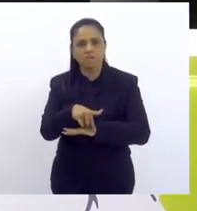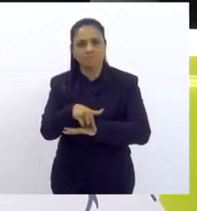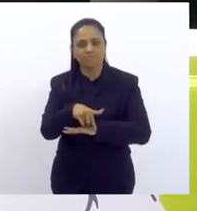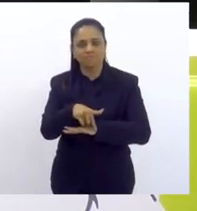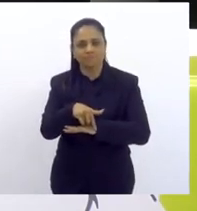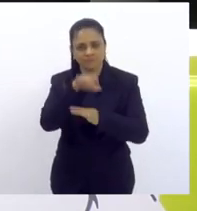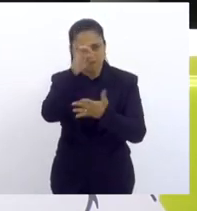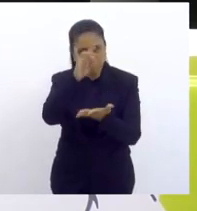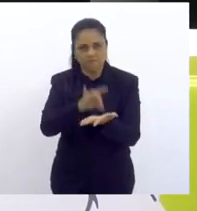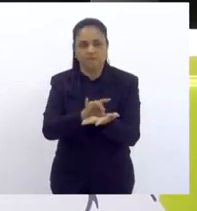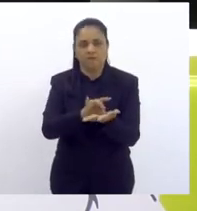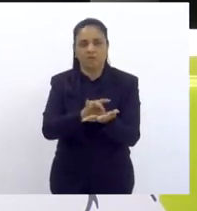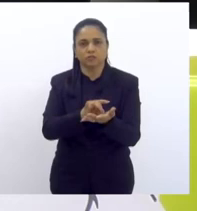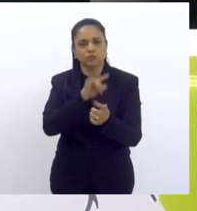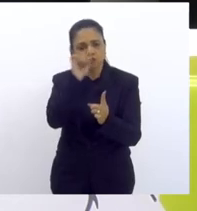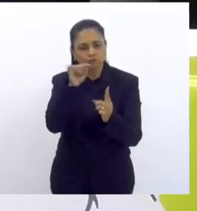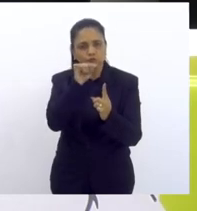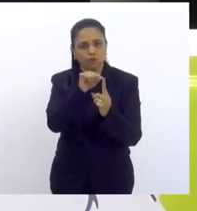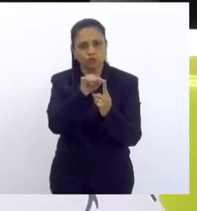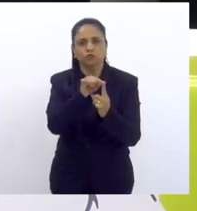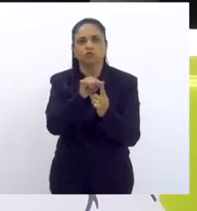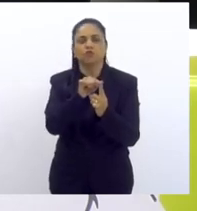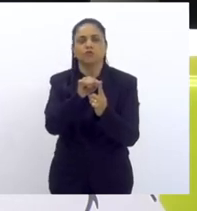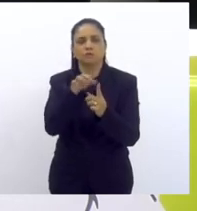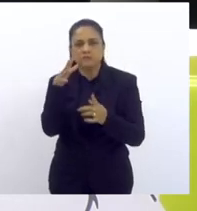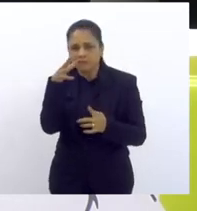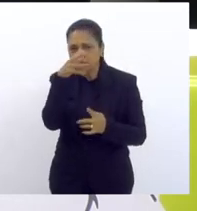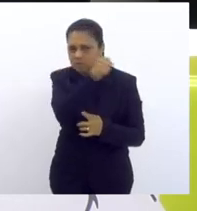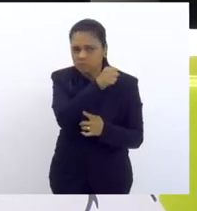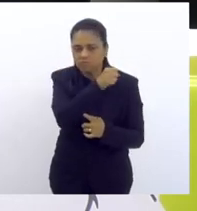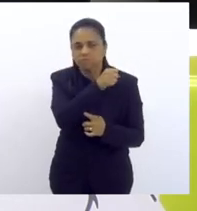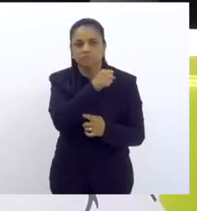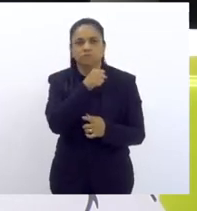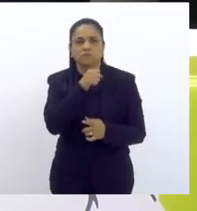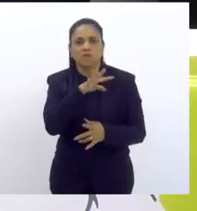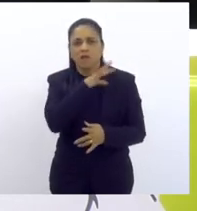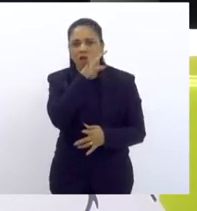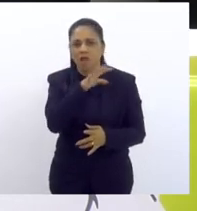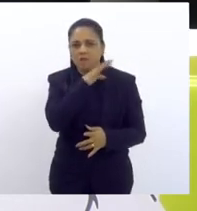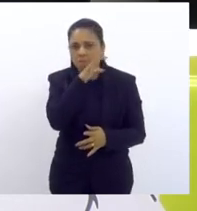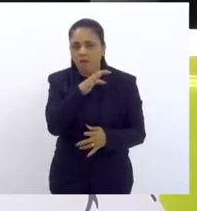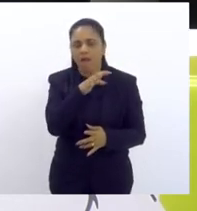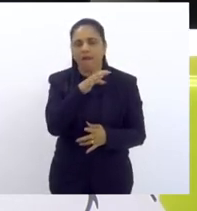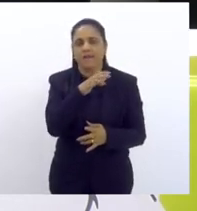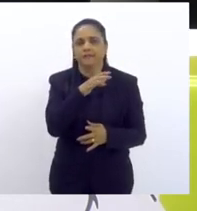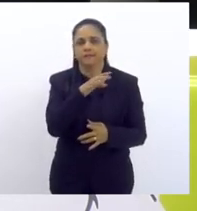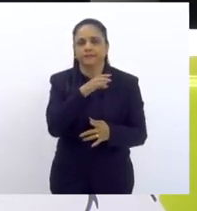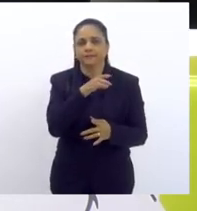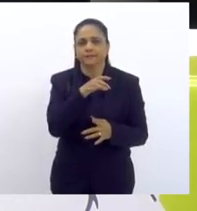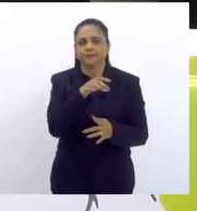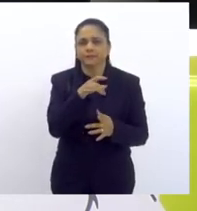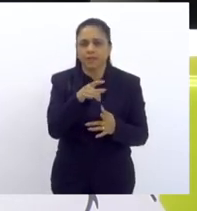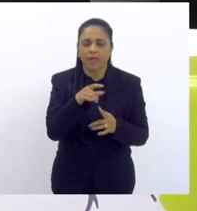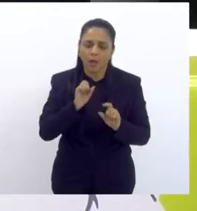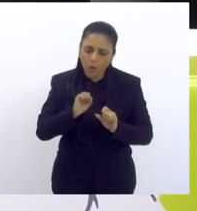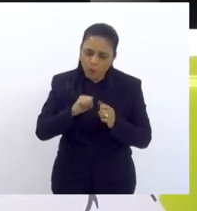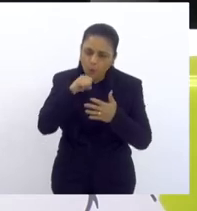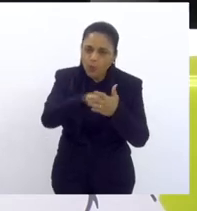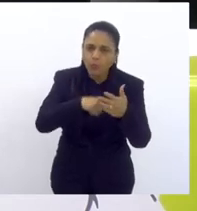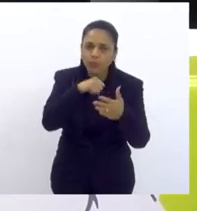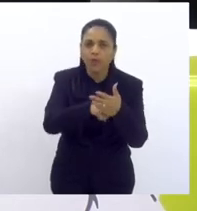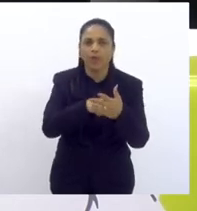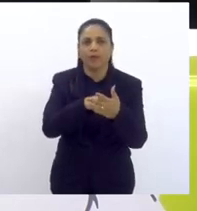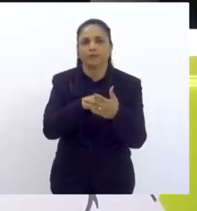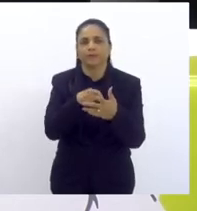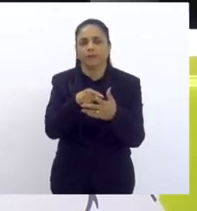os seus objetivos salvando diversos animais da Crueldade a luta em favor do Santuário